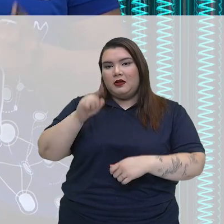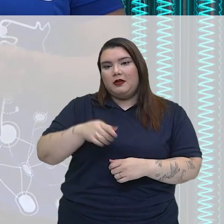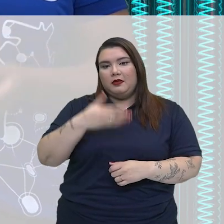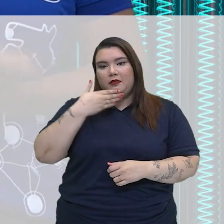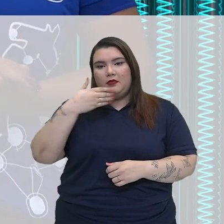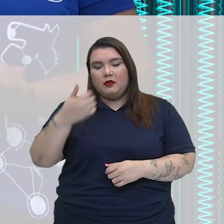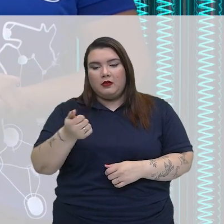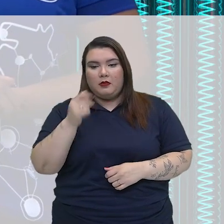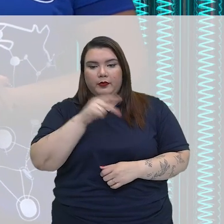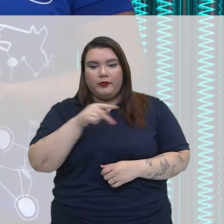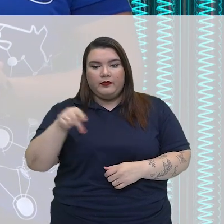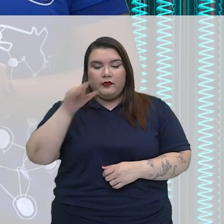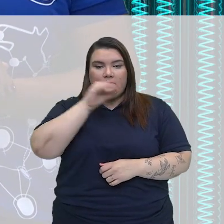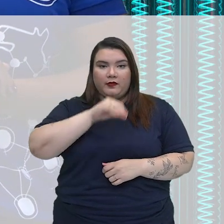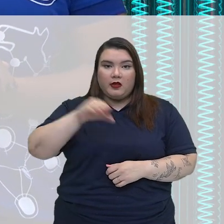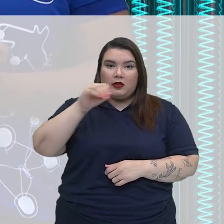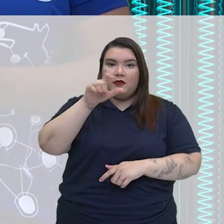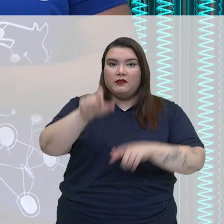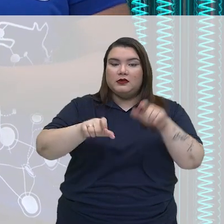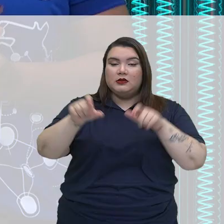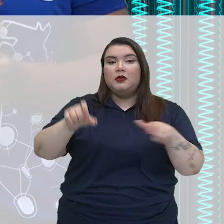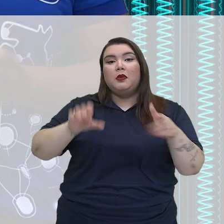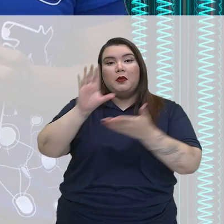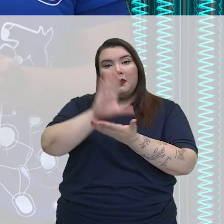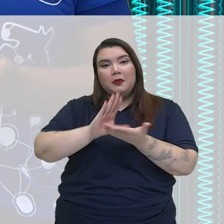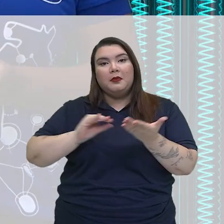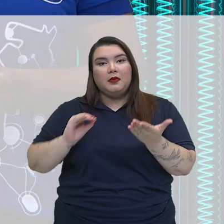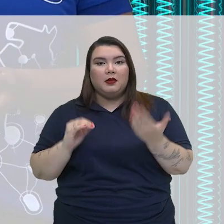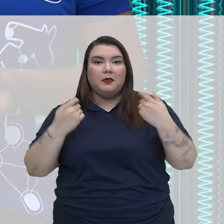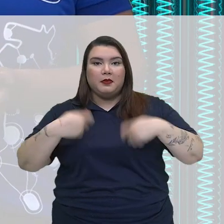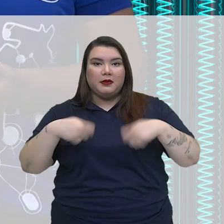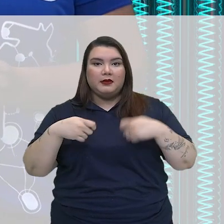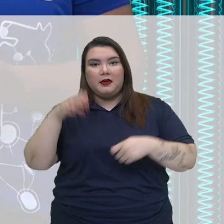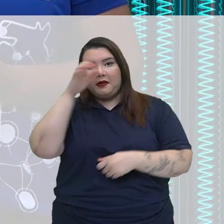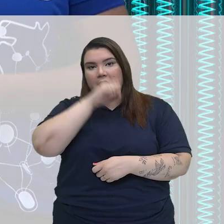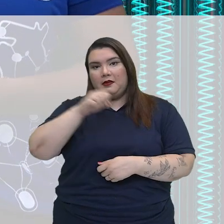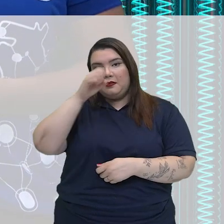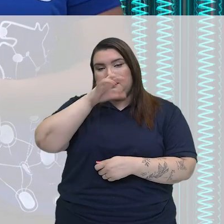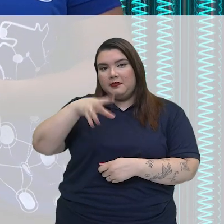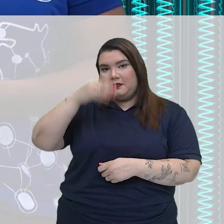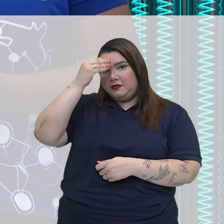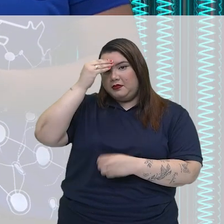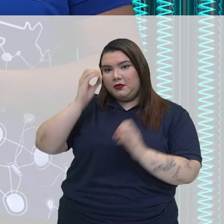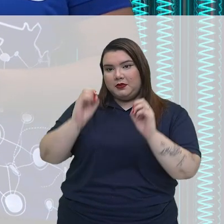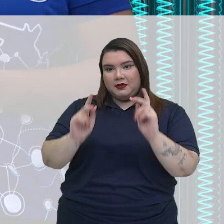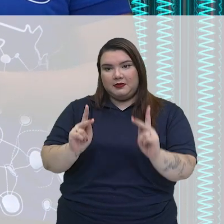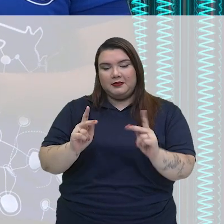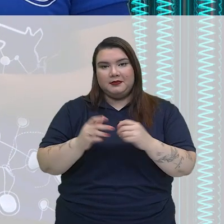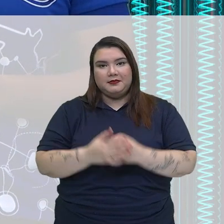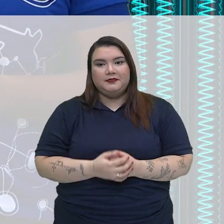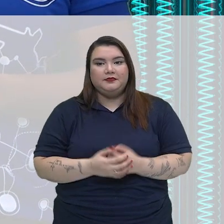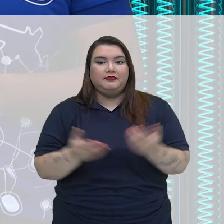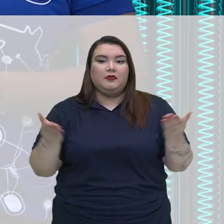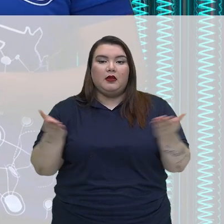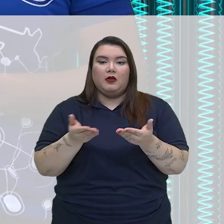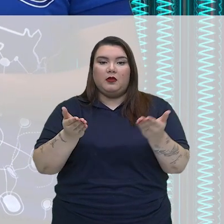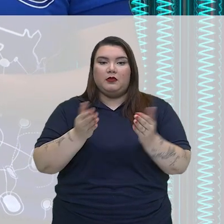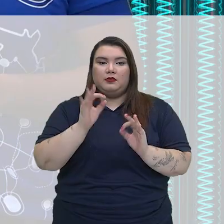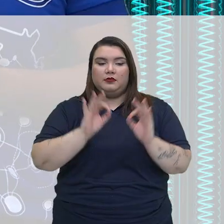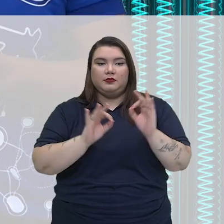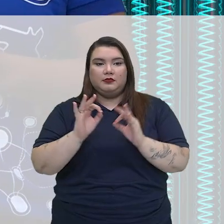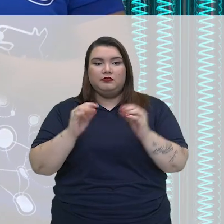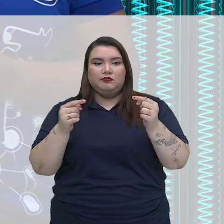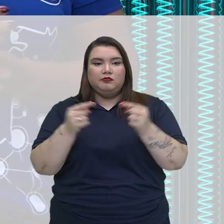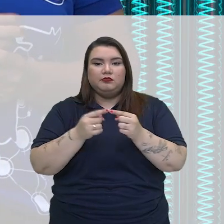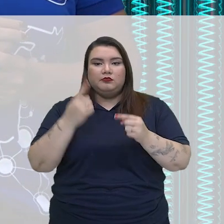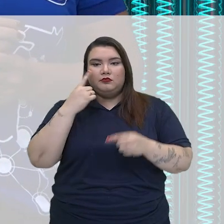Vão repetindo aí comigo para que vocês possam internalizar, aprender mesmo a pronúncia dele. Agora vamos trabalhar